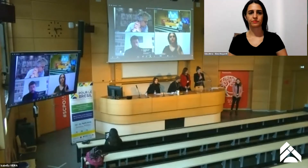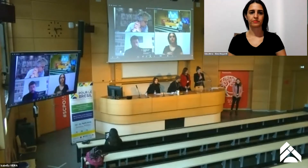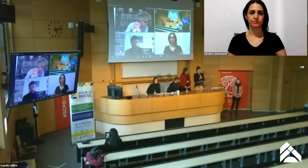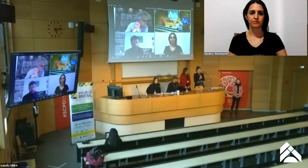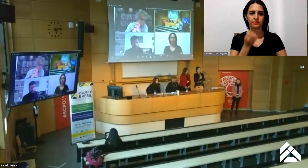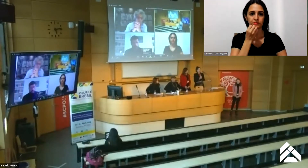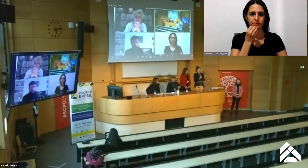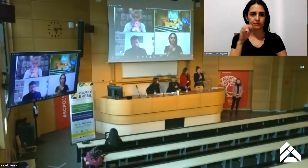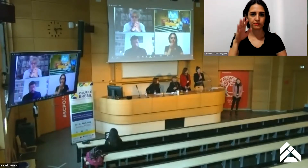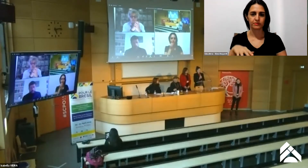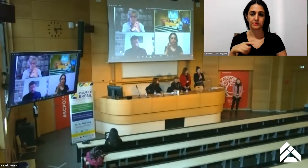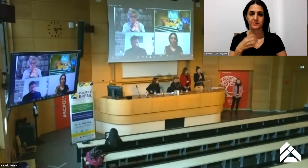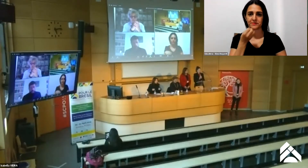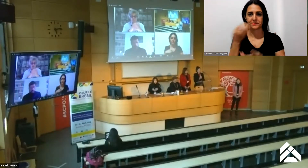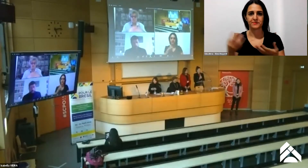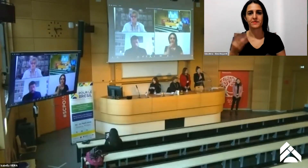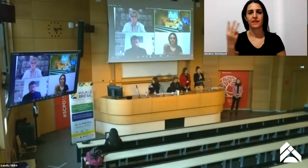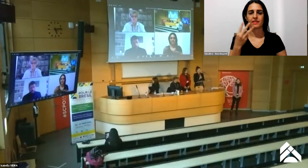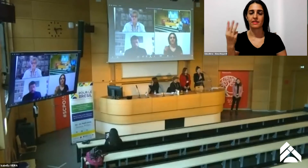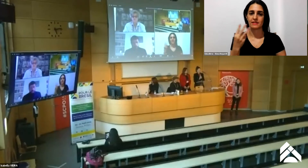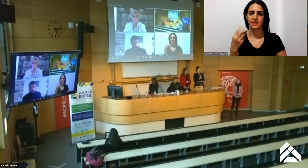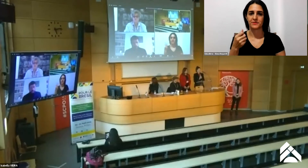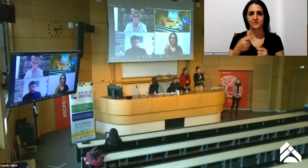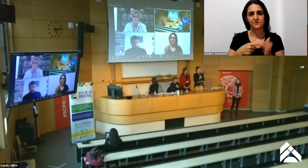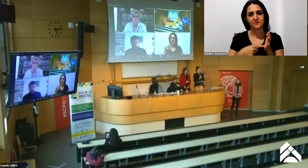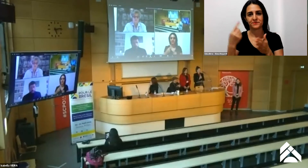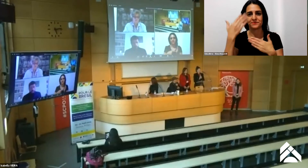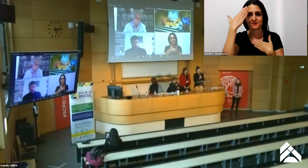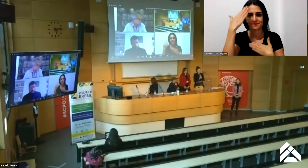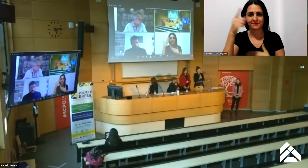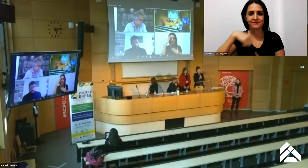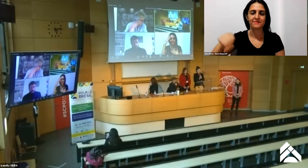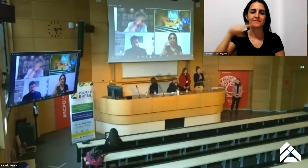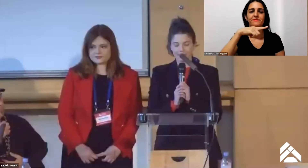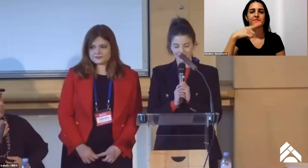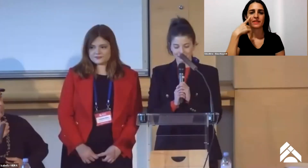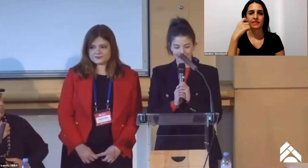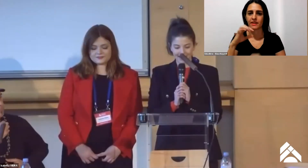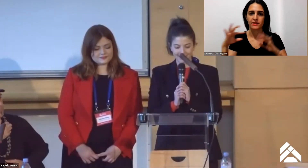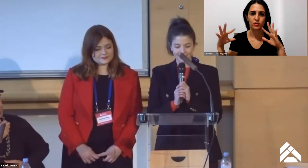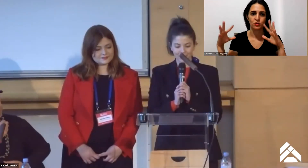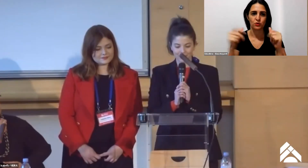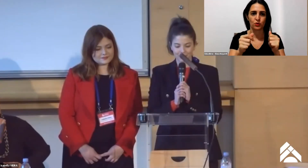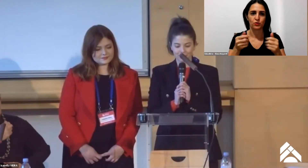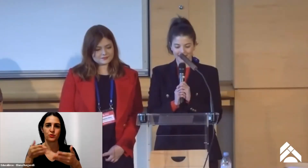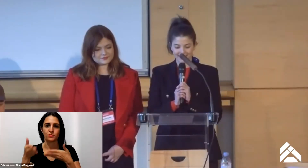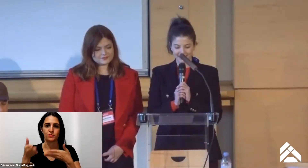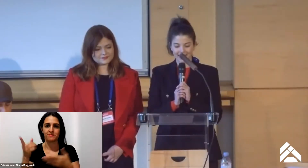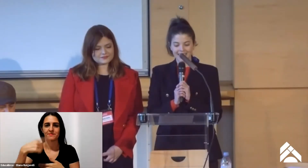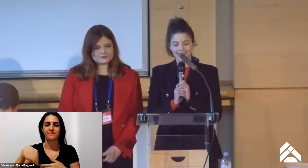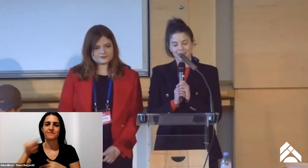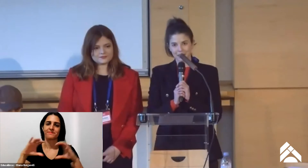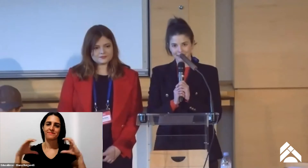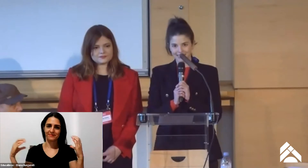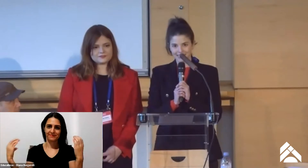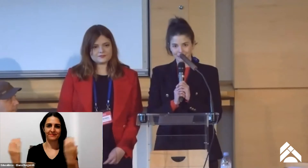Brésil. Gostaríamos primeiramente de agradecer o interesse de todas e todos em participarem de nossa conferência,